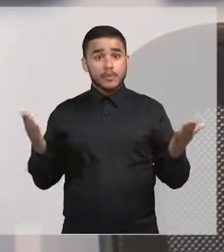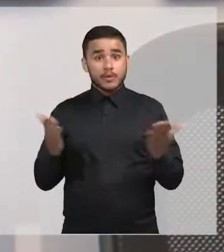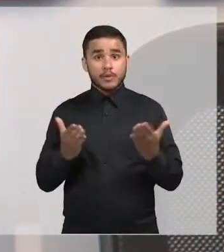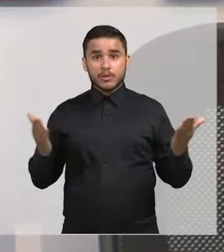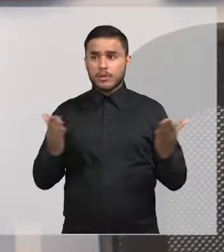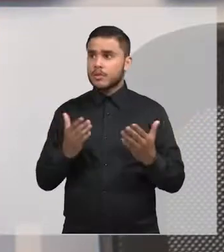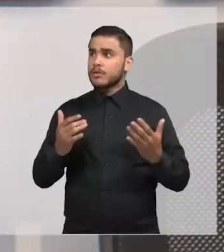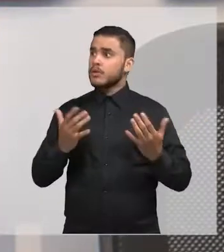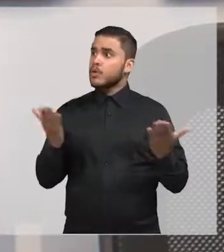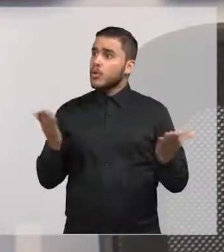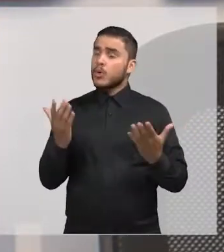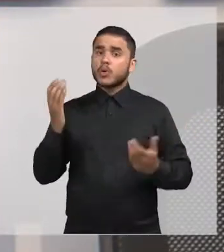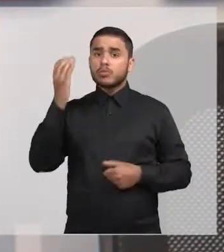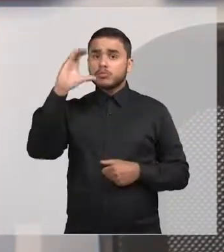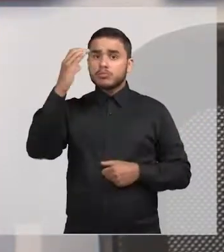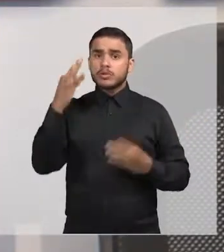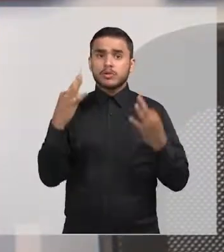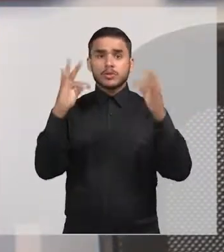era da ignorância.